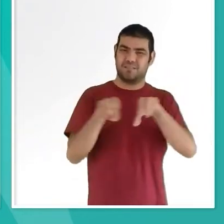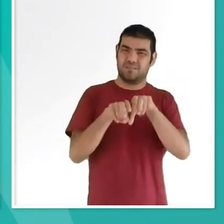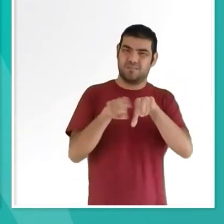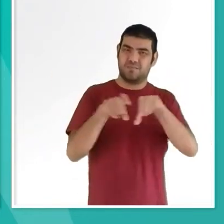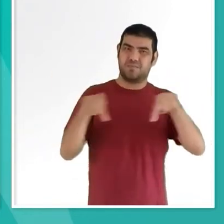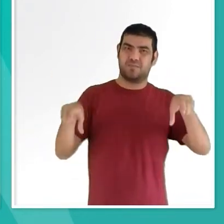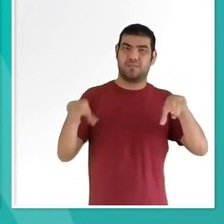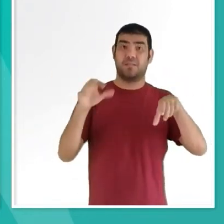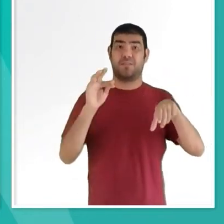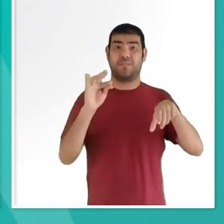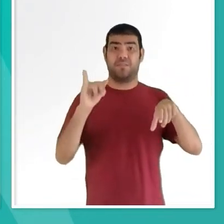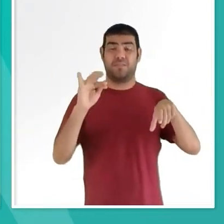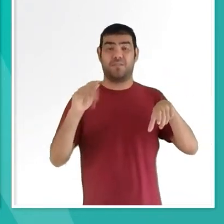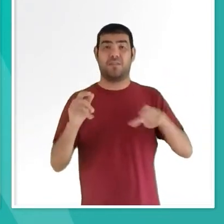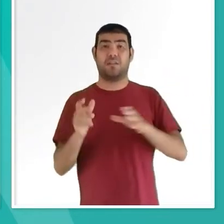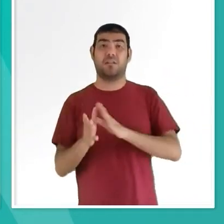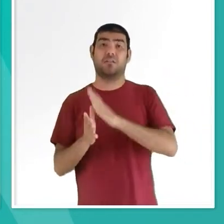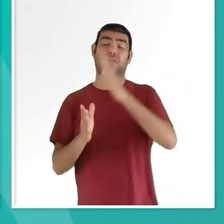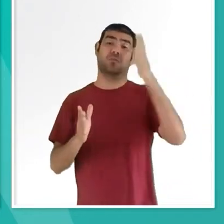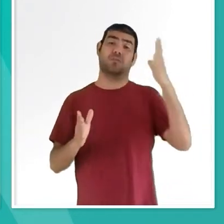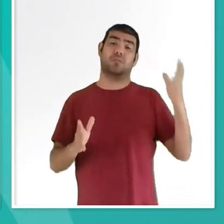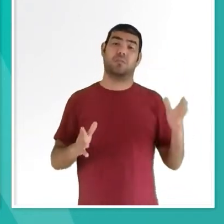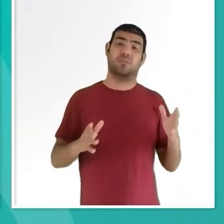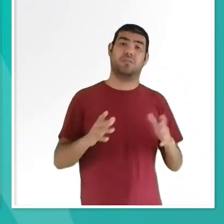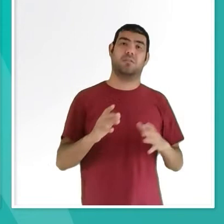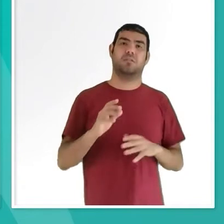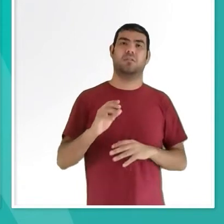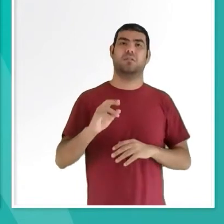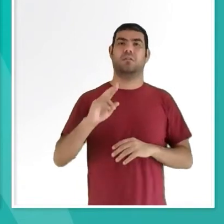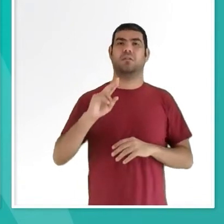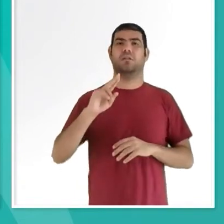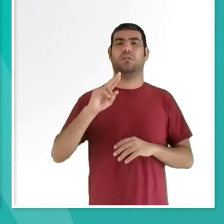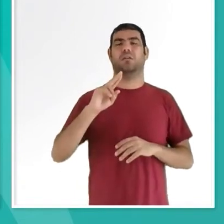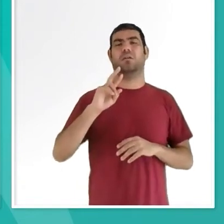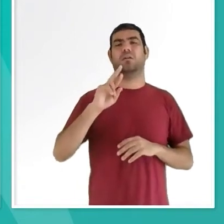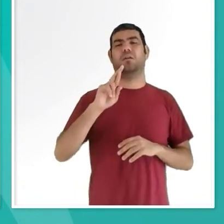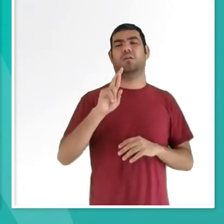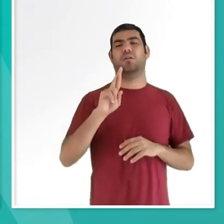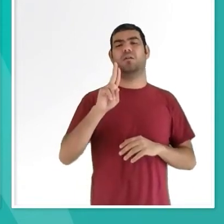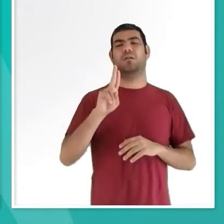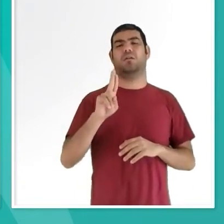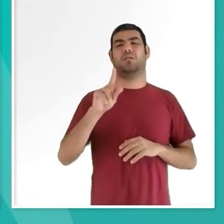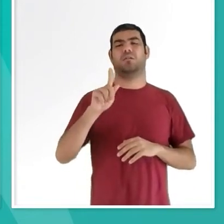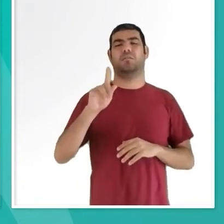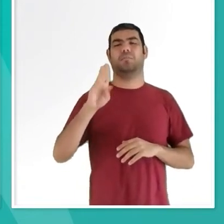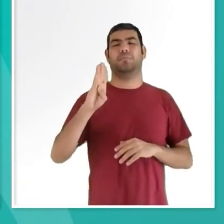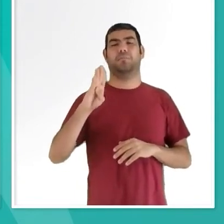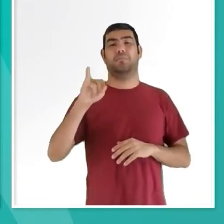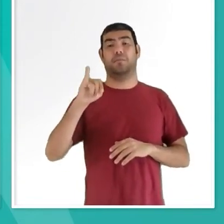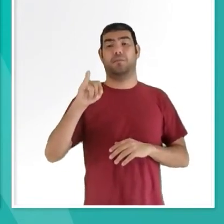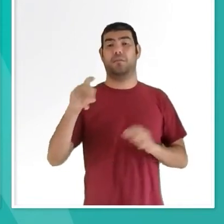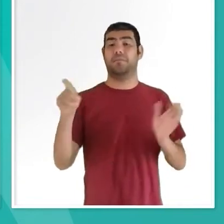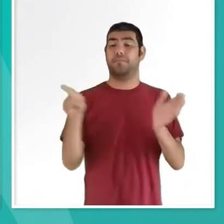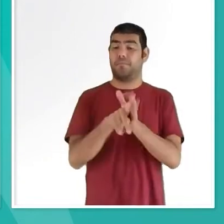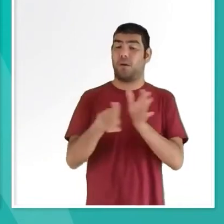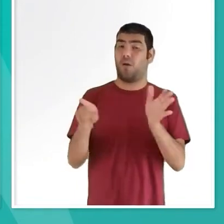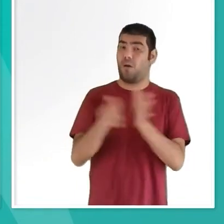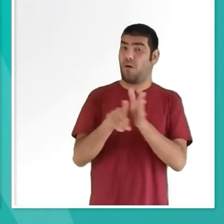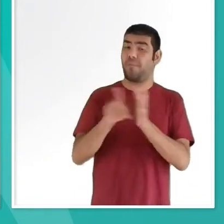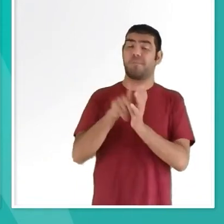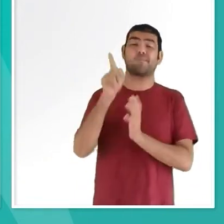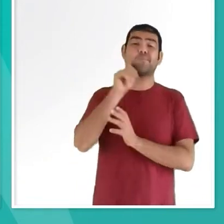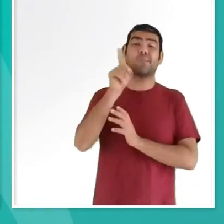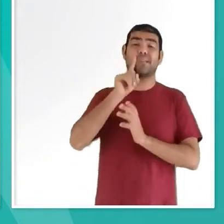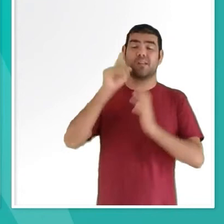do outro lado o rugby, que é uma espécie de irmão do futebol, só que jogado com as mãos,